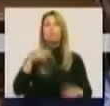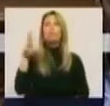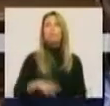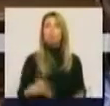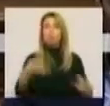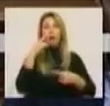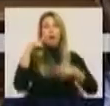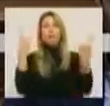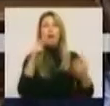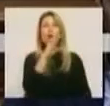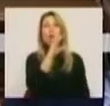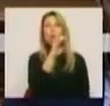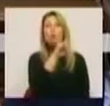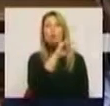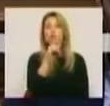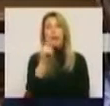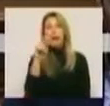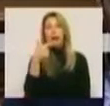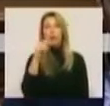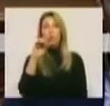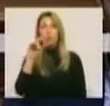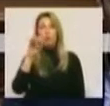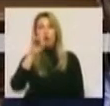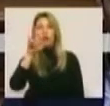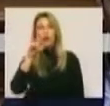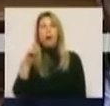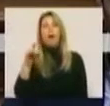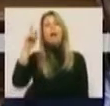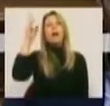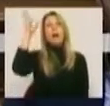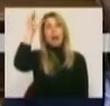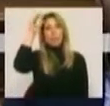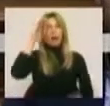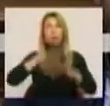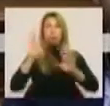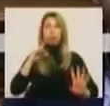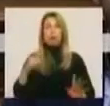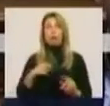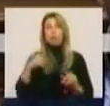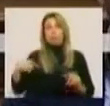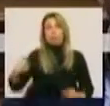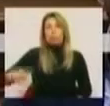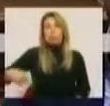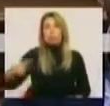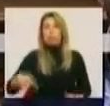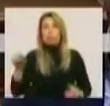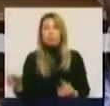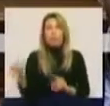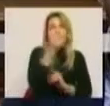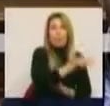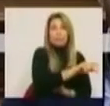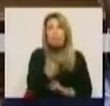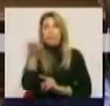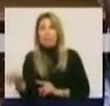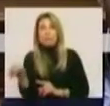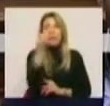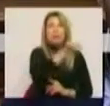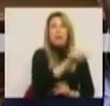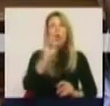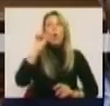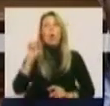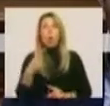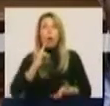e a etologia dos animais, seja devido às deslocações diárias ou migrações, seja por necessidades fisiológicas,